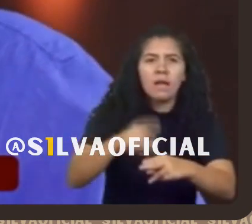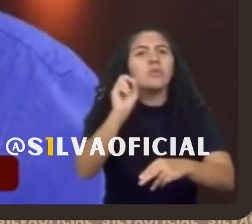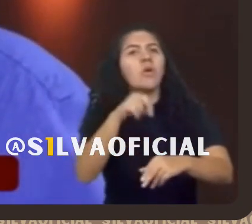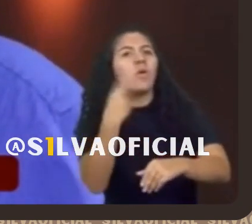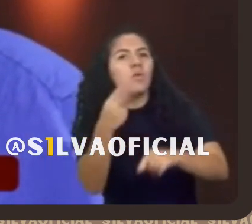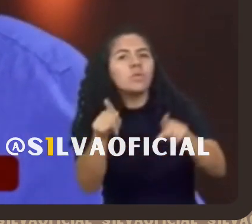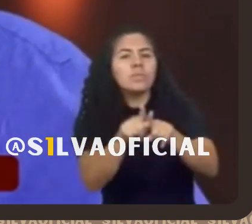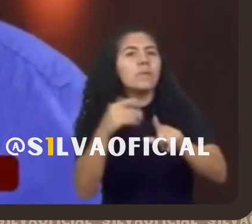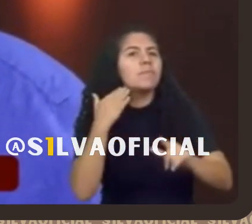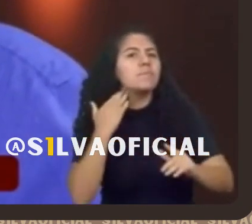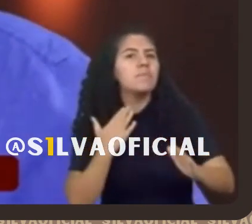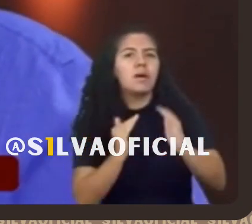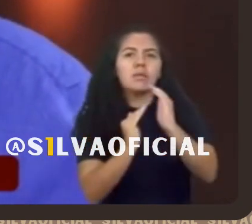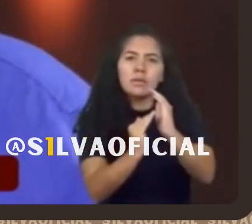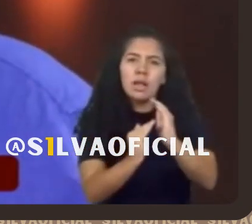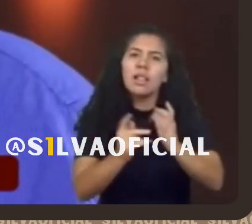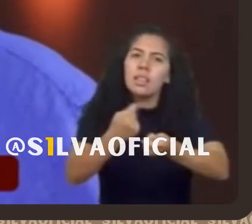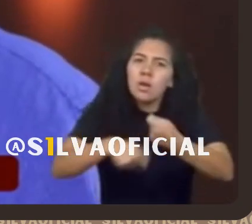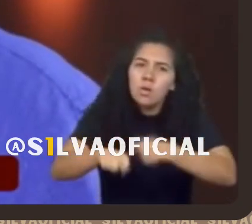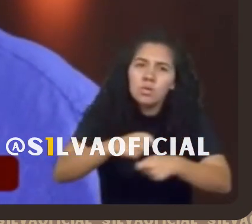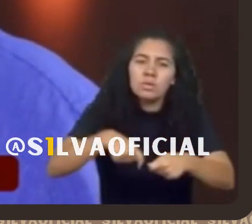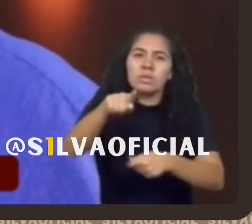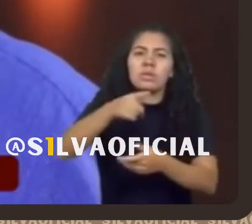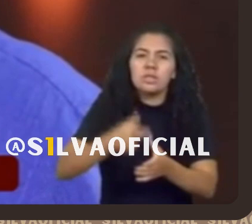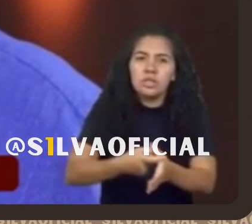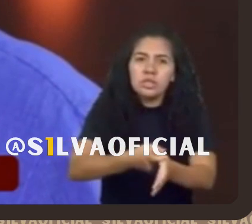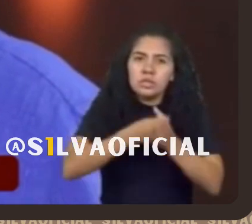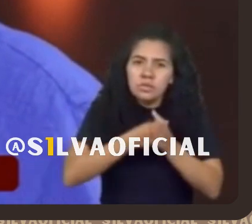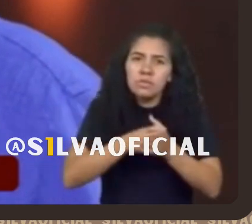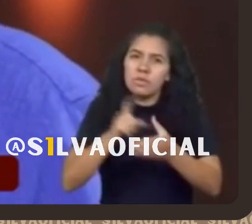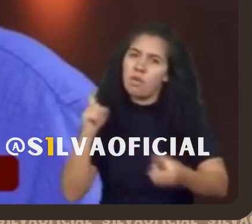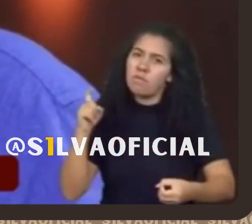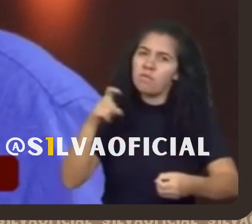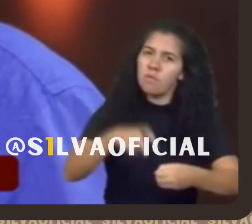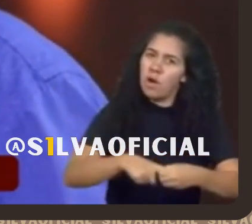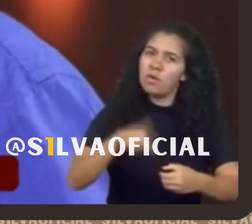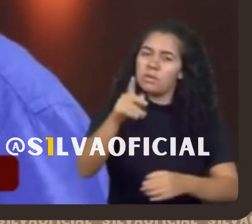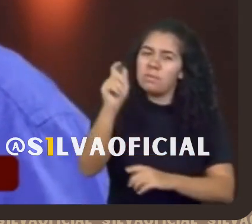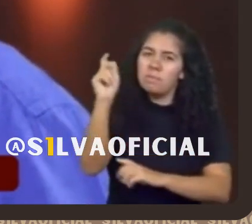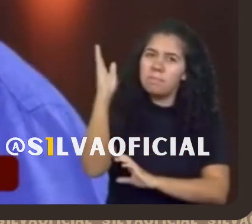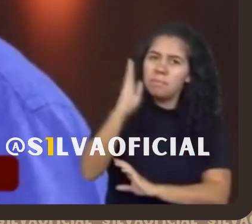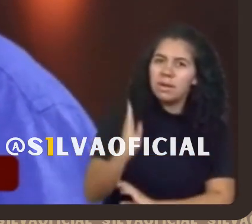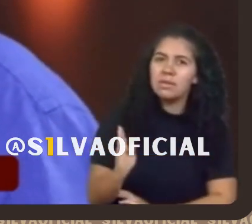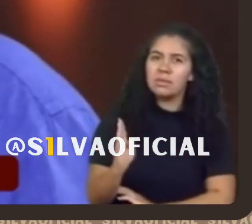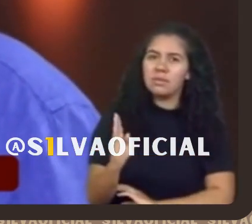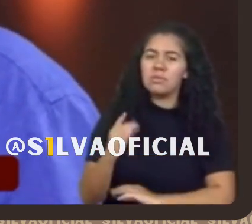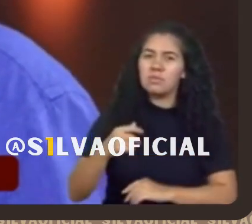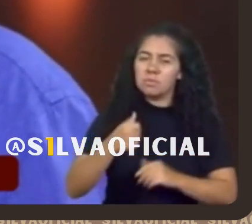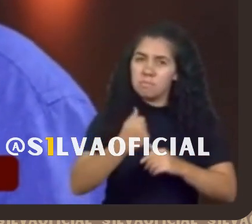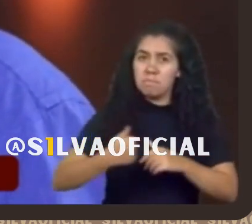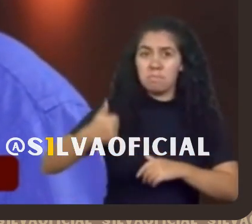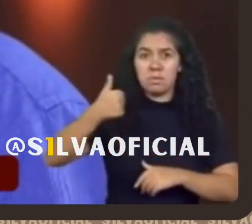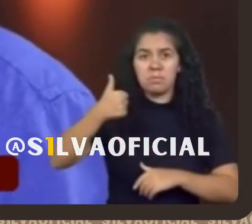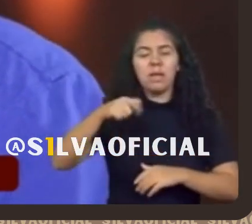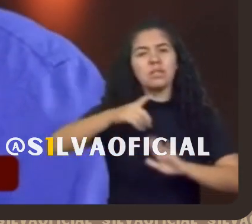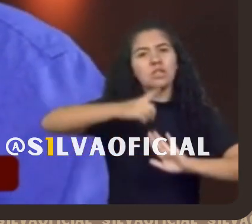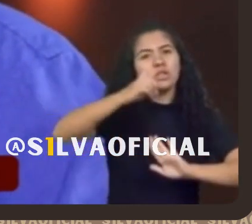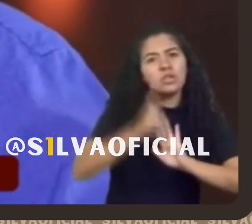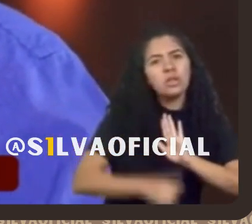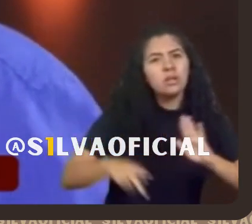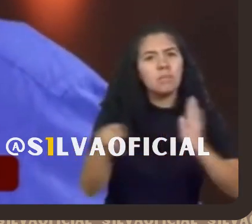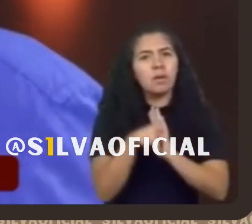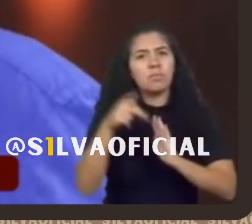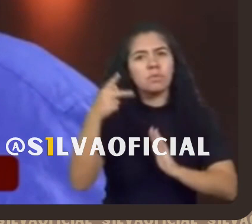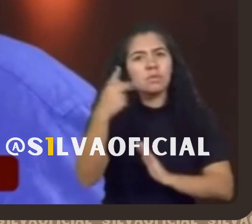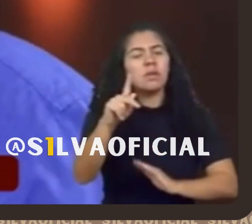dívida e volte a ser brasileiro de primeira classe volta a conquistar o direito que você tem de estudar